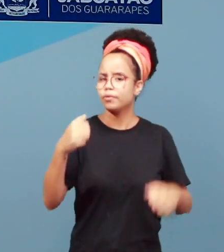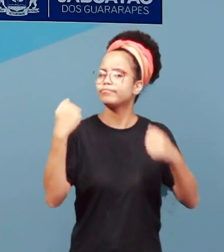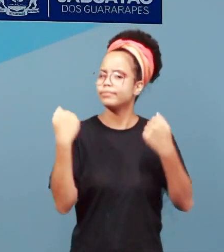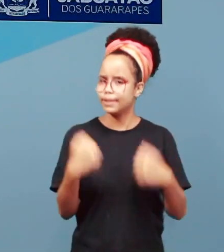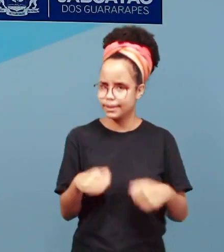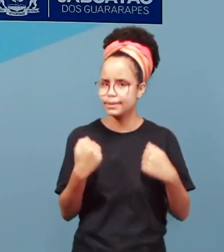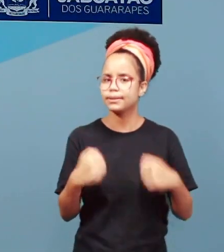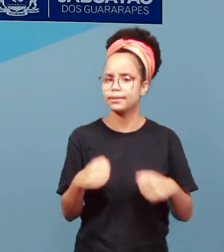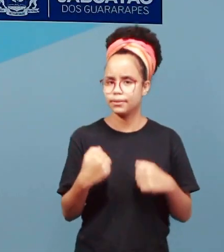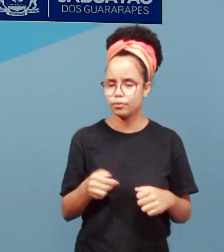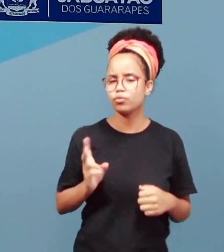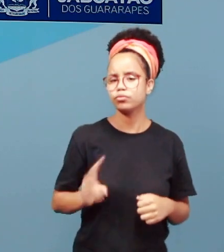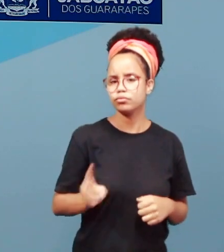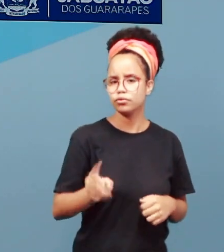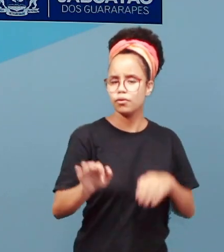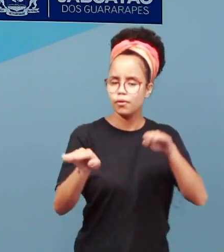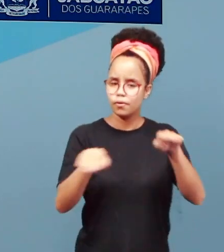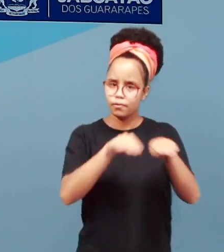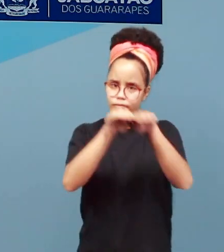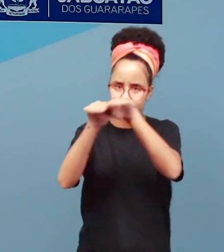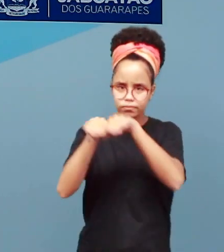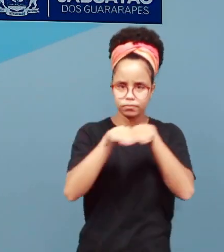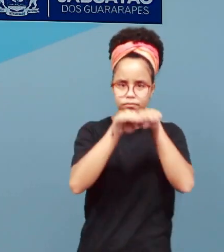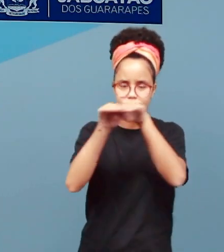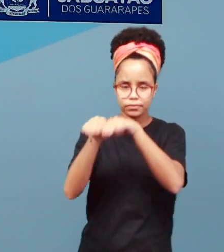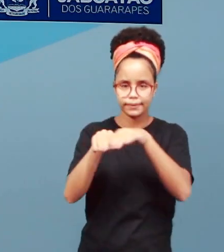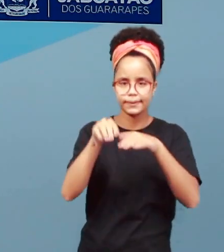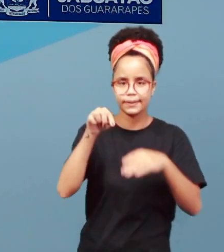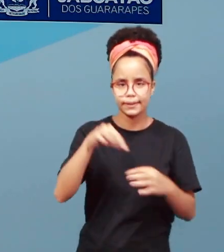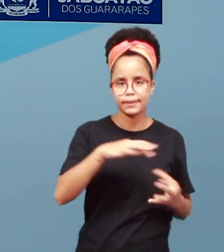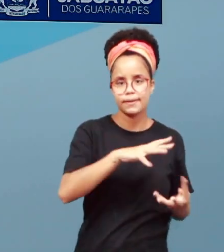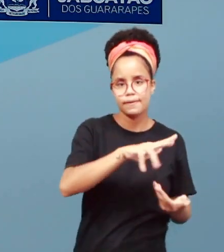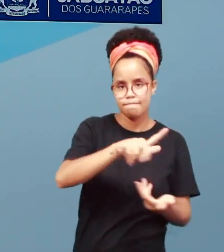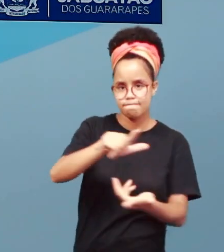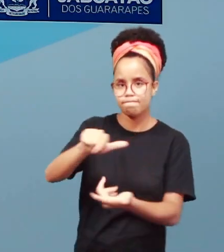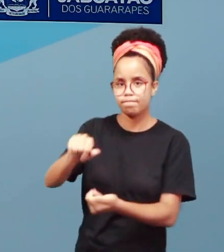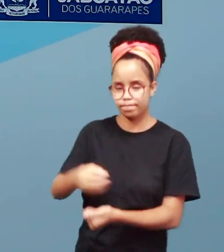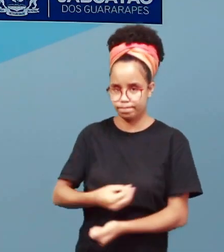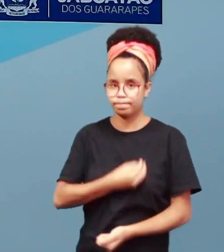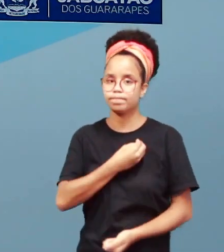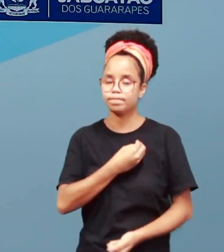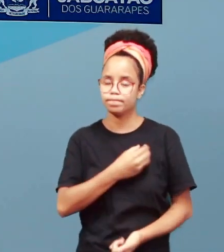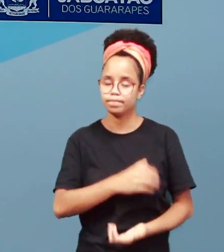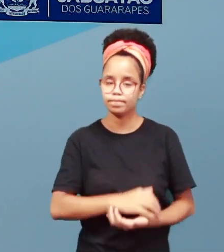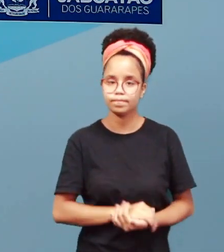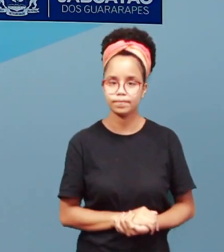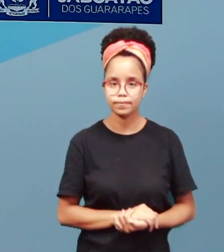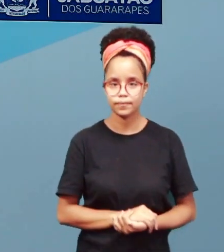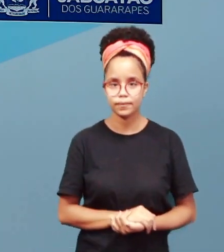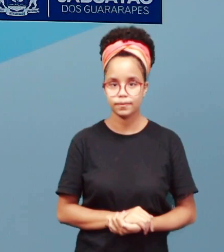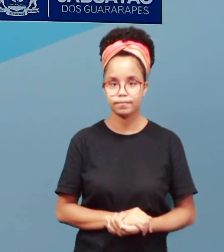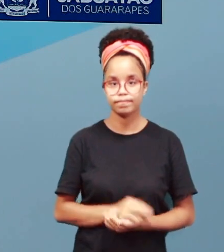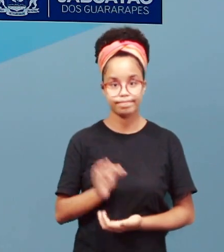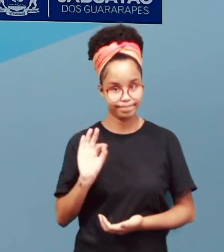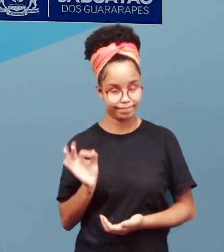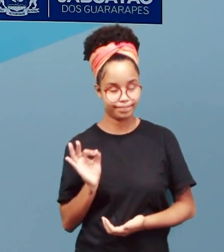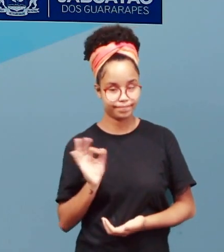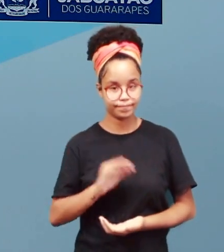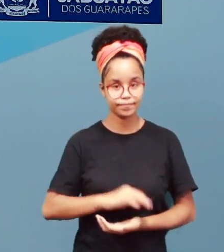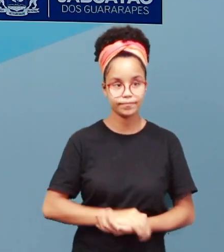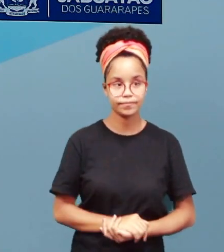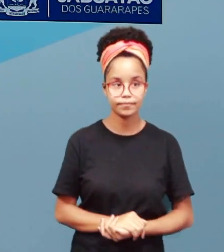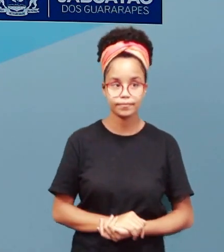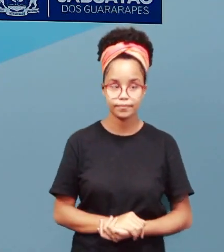necessário para manter o equilíbrio termodinâmico e manter a vida no nosso planeta certo